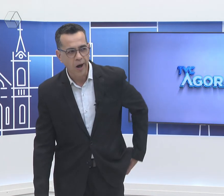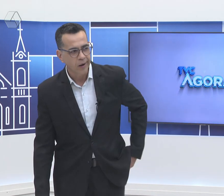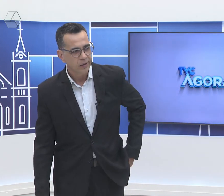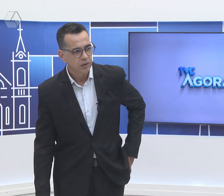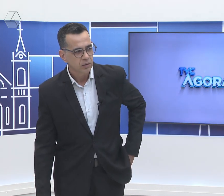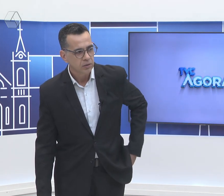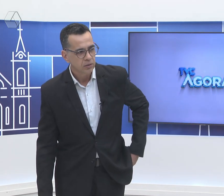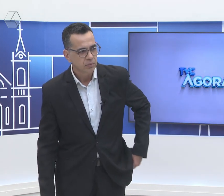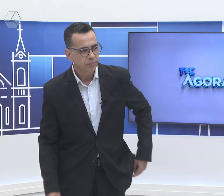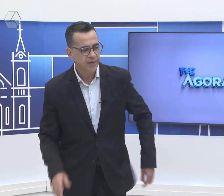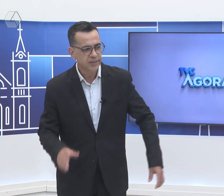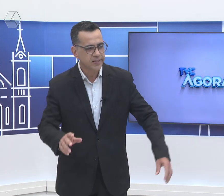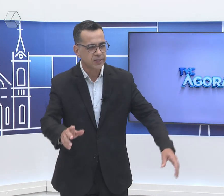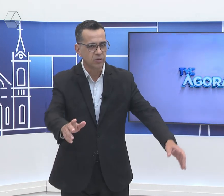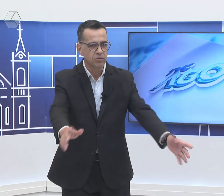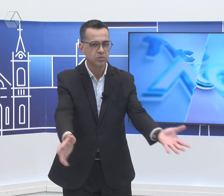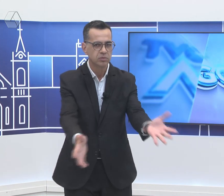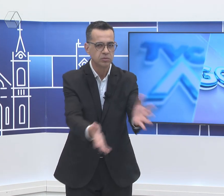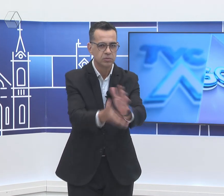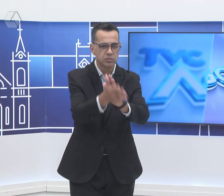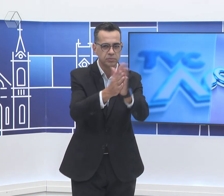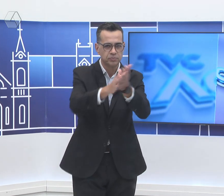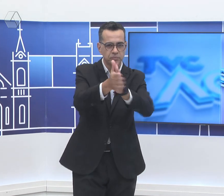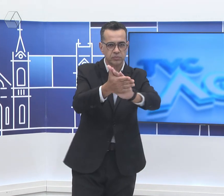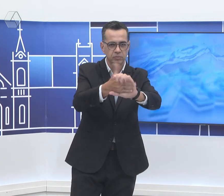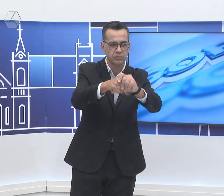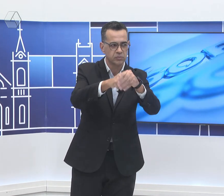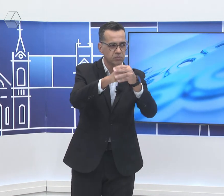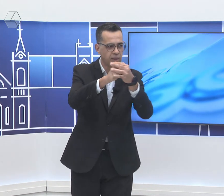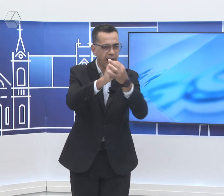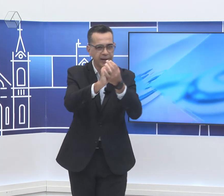Ó, presta atenção.